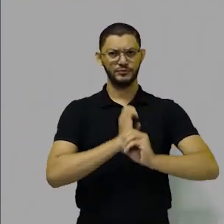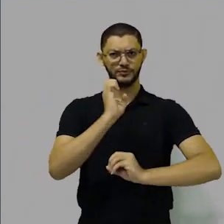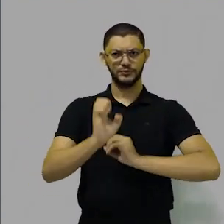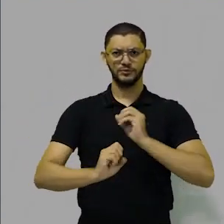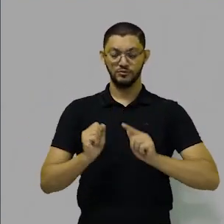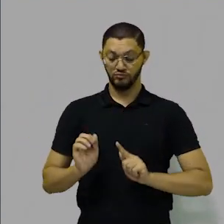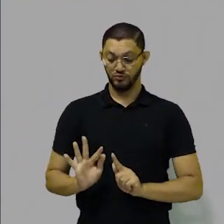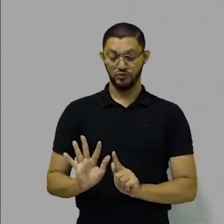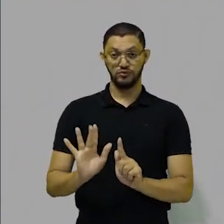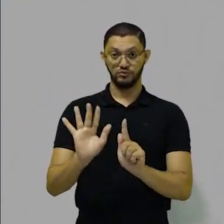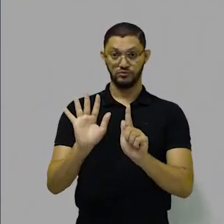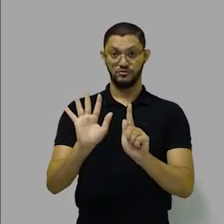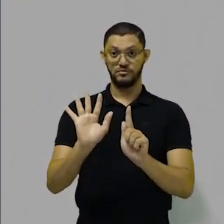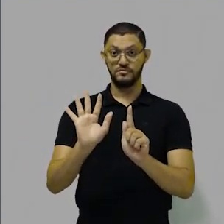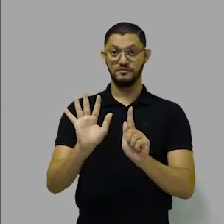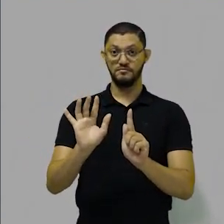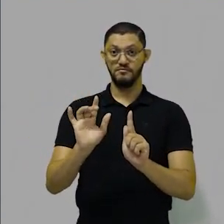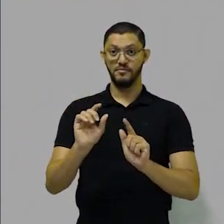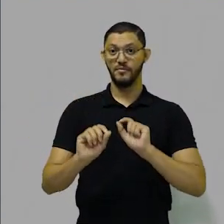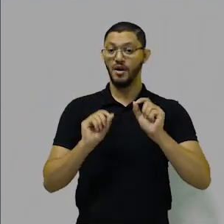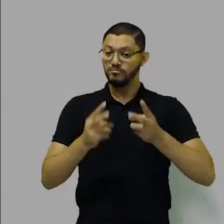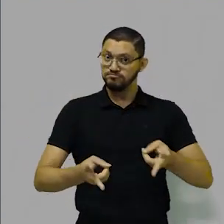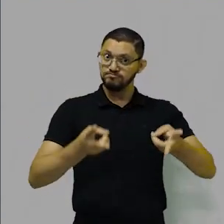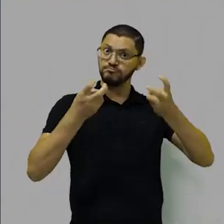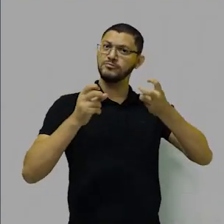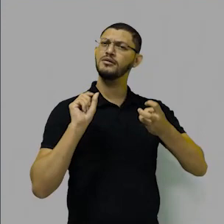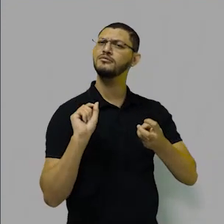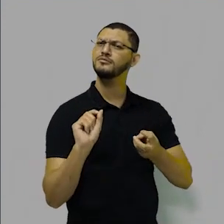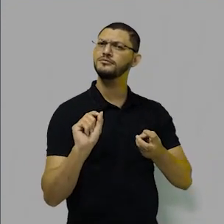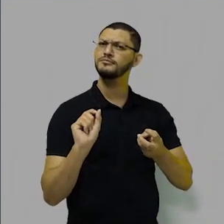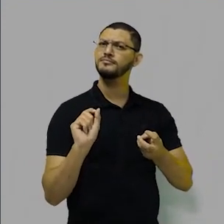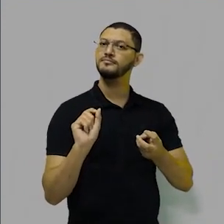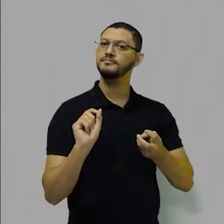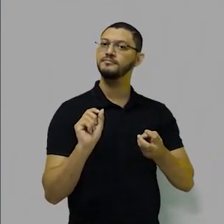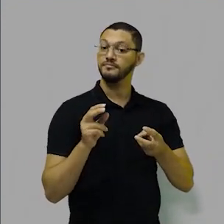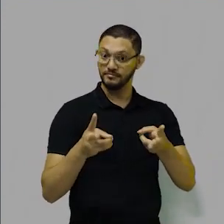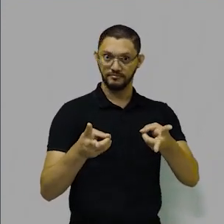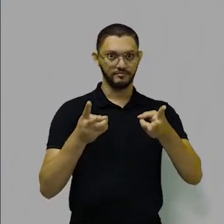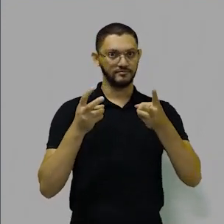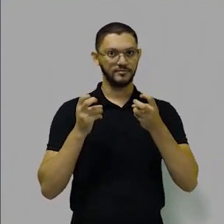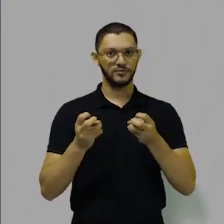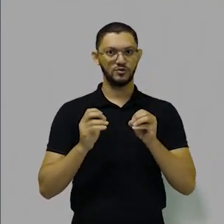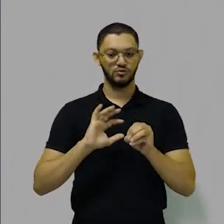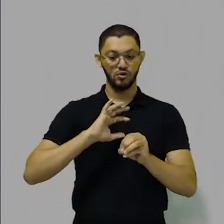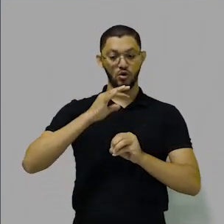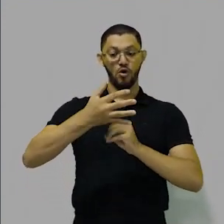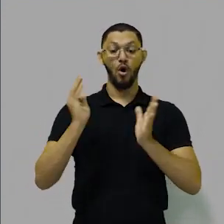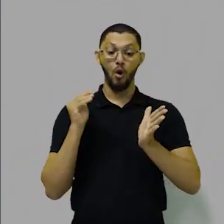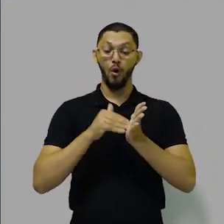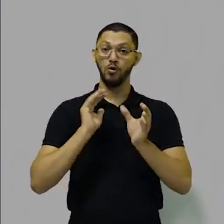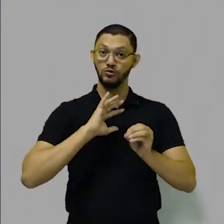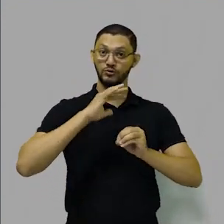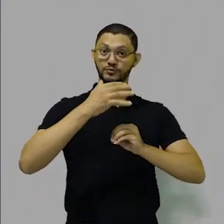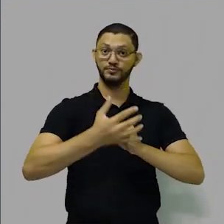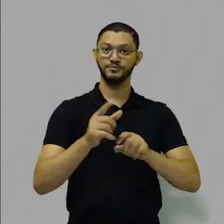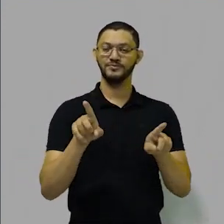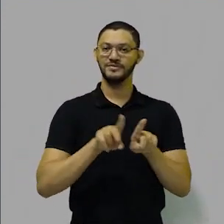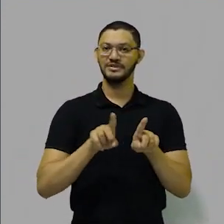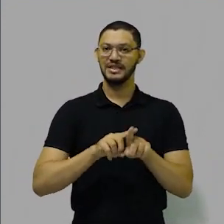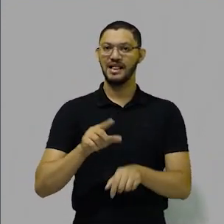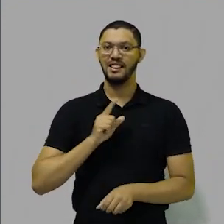dos gases nobres, o que a gente vai perceber? Nós vamos perceber que a sua última camada, que também